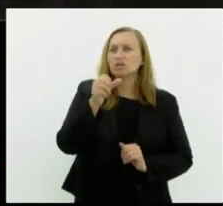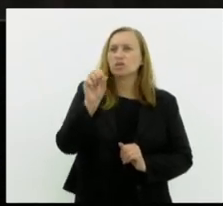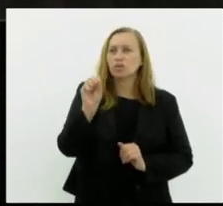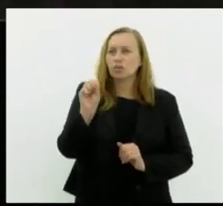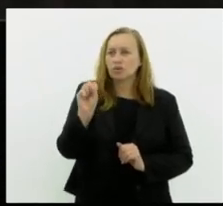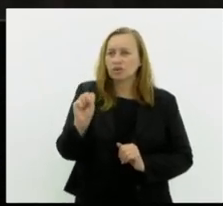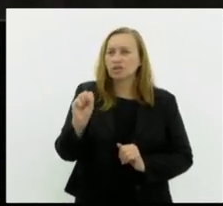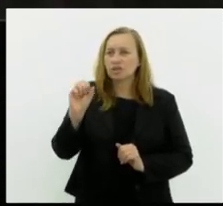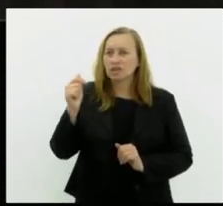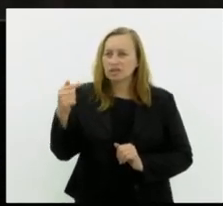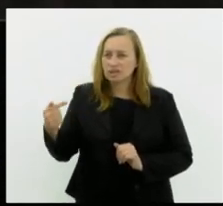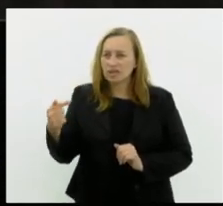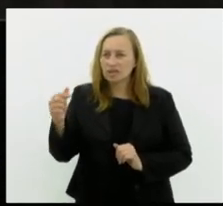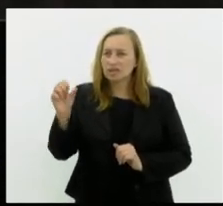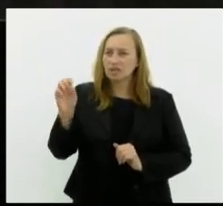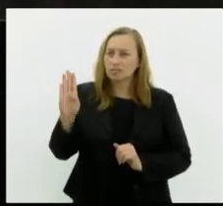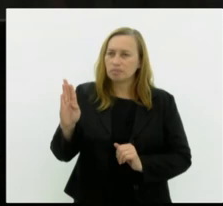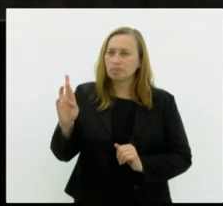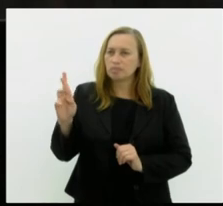187 bilhões de reais,